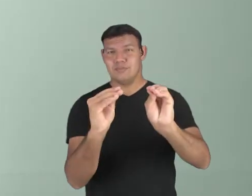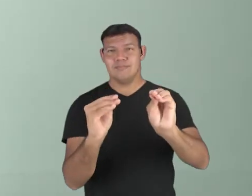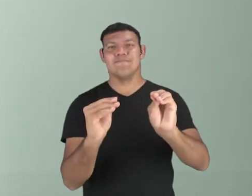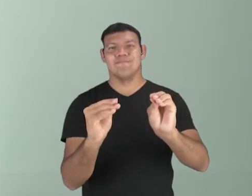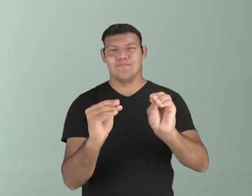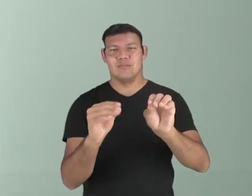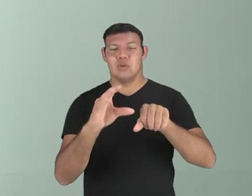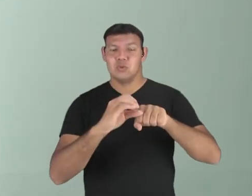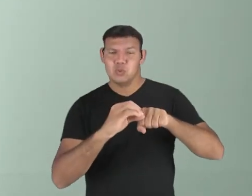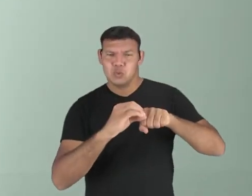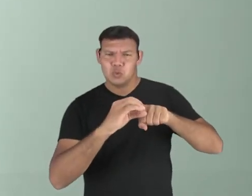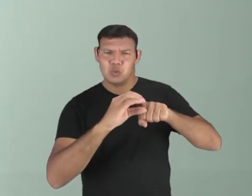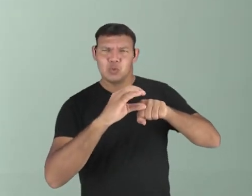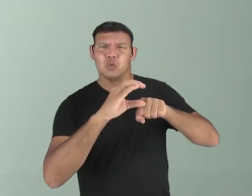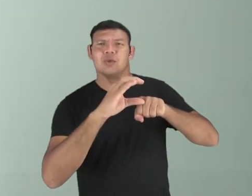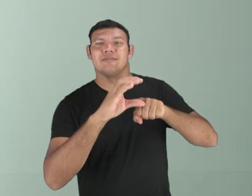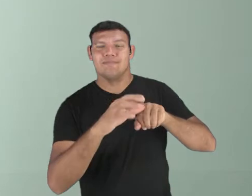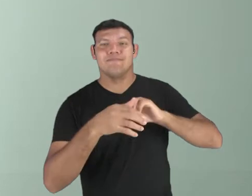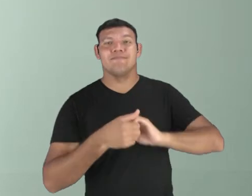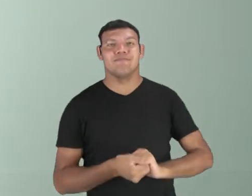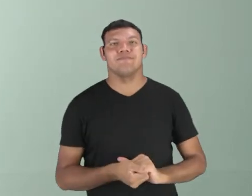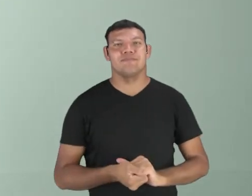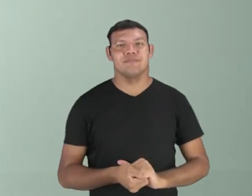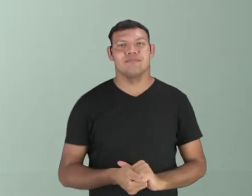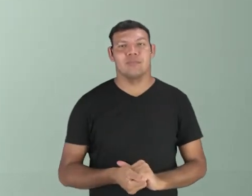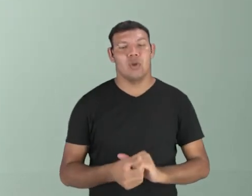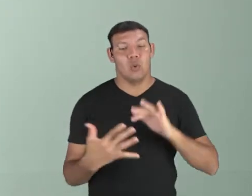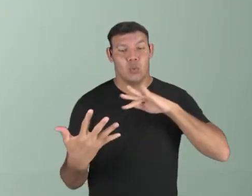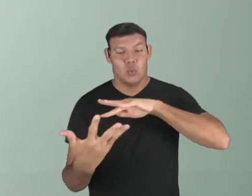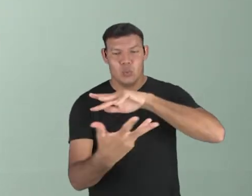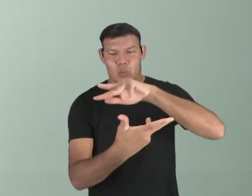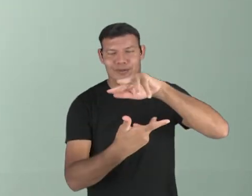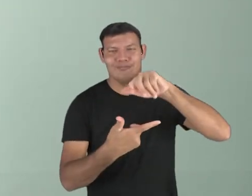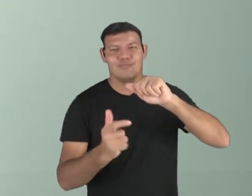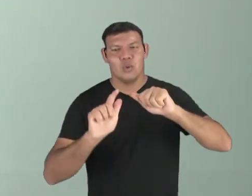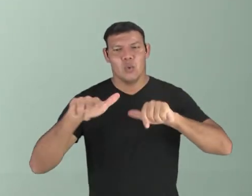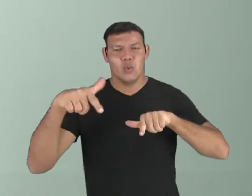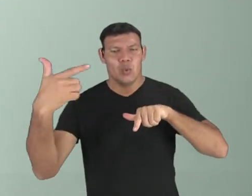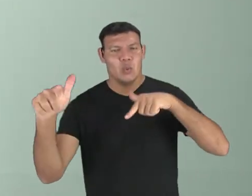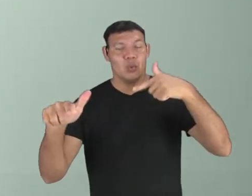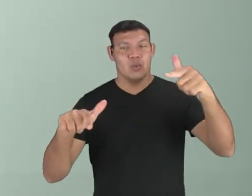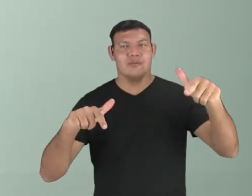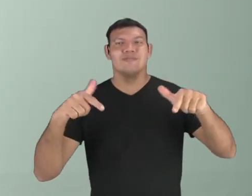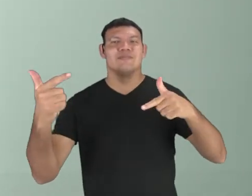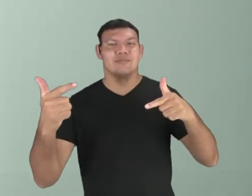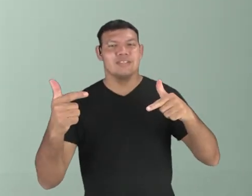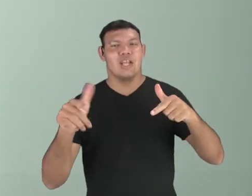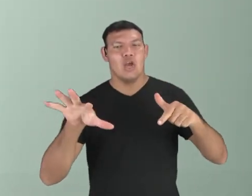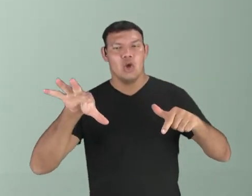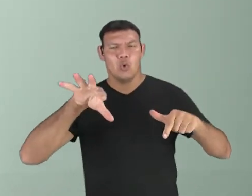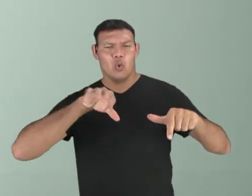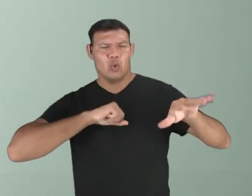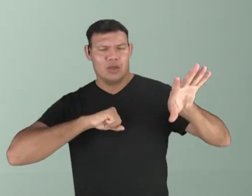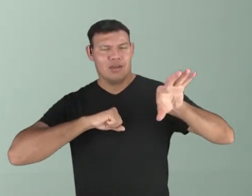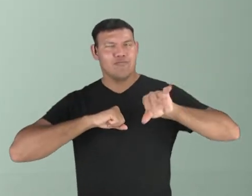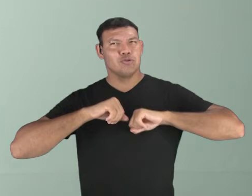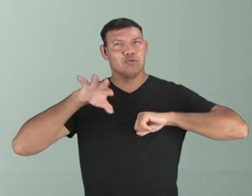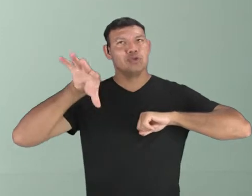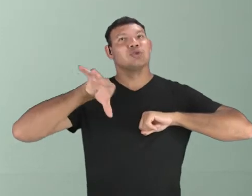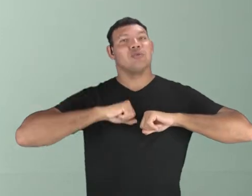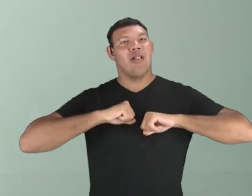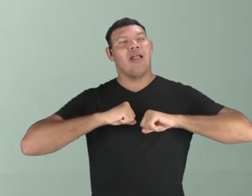gente traz conhecimento que nós chamamos de conhecimento de mundo, outros conhecimentos que vão agregar na